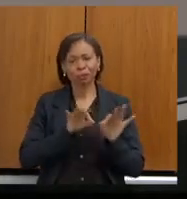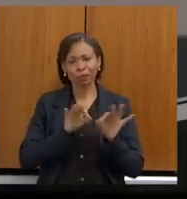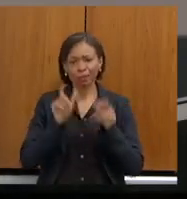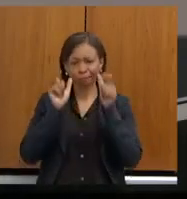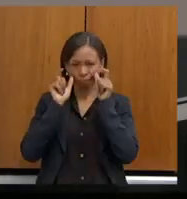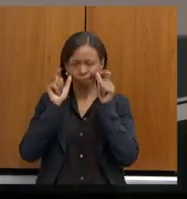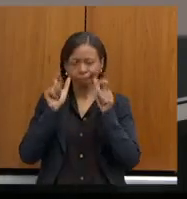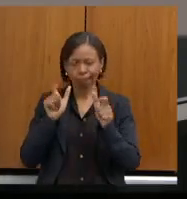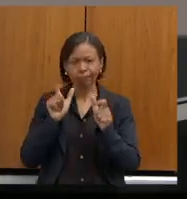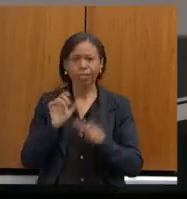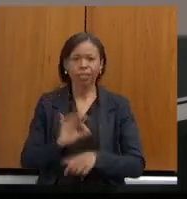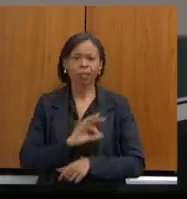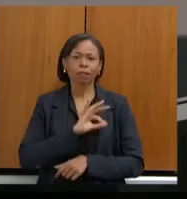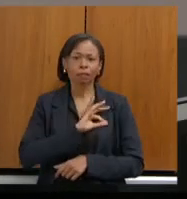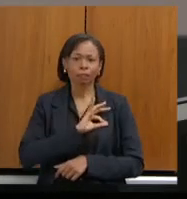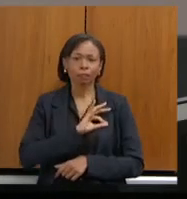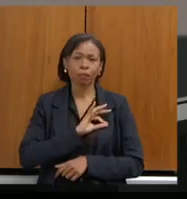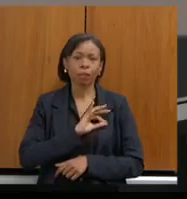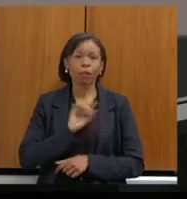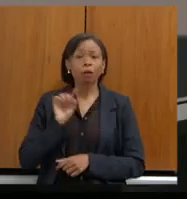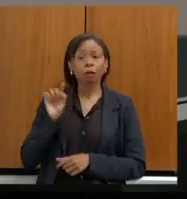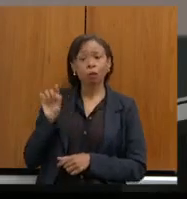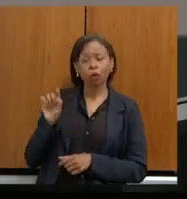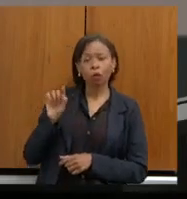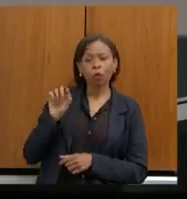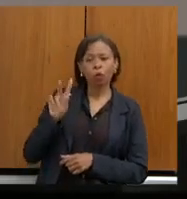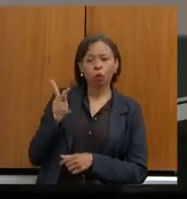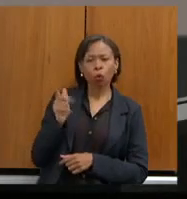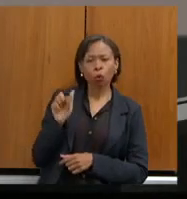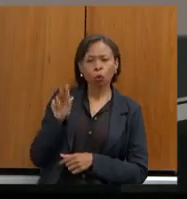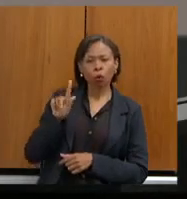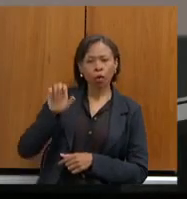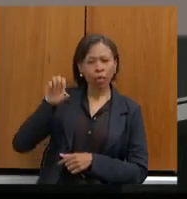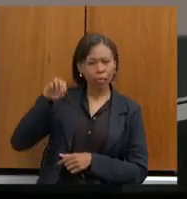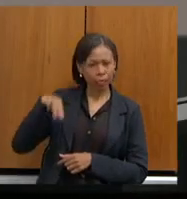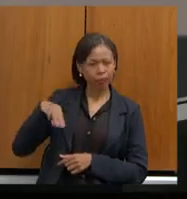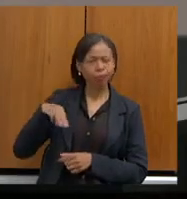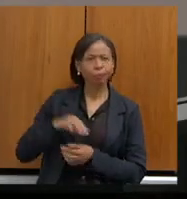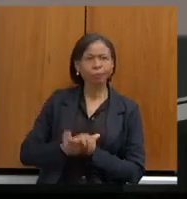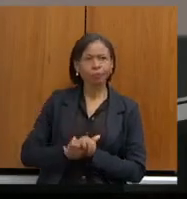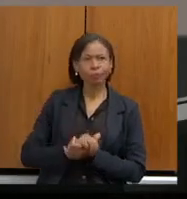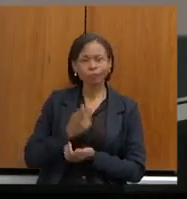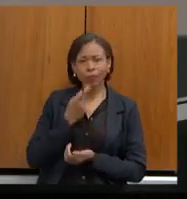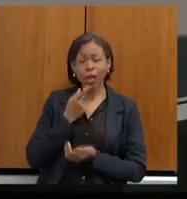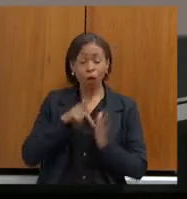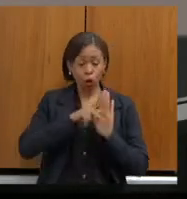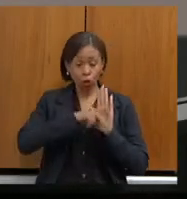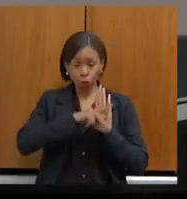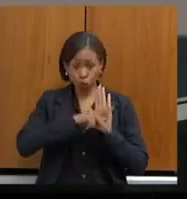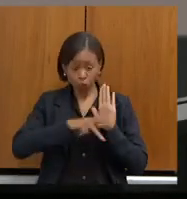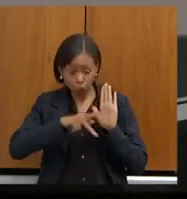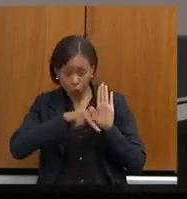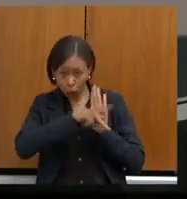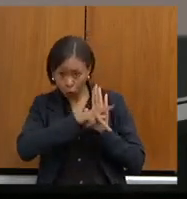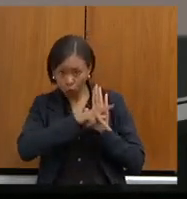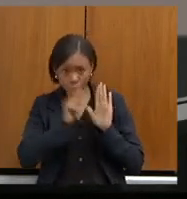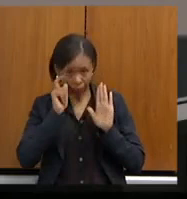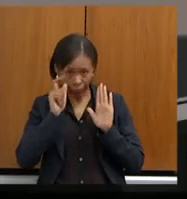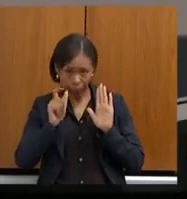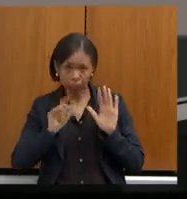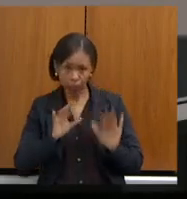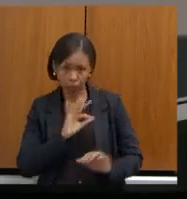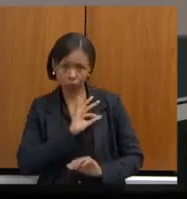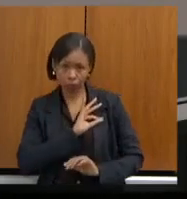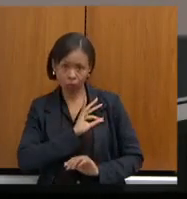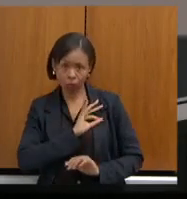Militar com relação a arma instante agora na Rodrigo projeto de interesse da Polícia Militar Não precisa pedir apoio já é